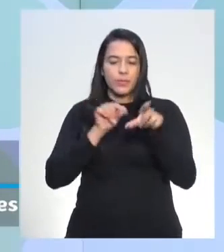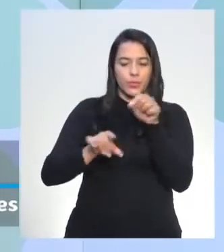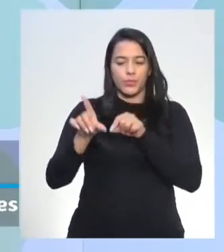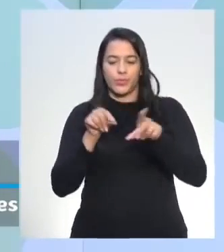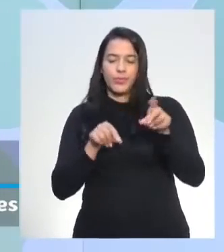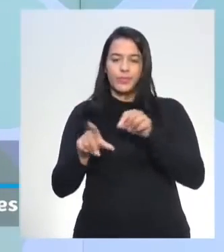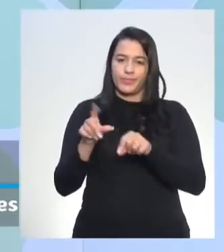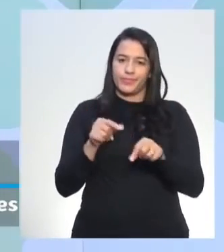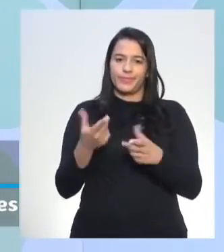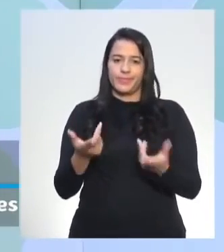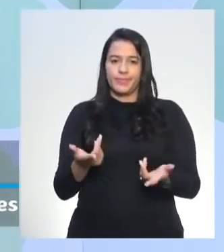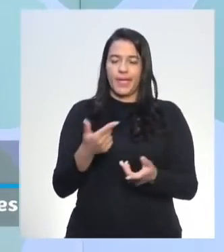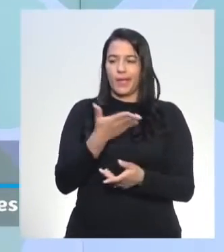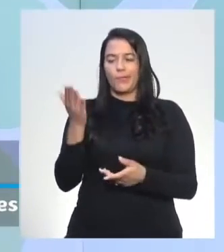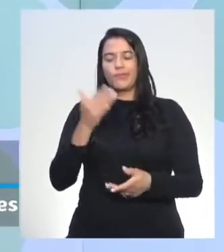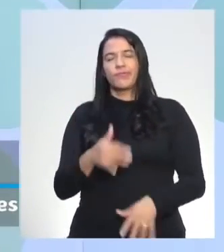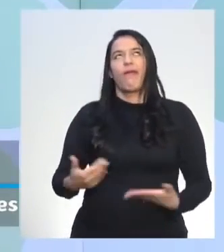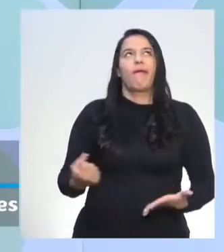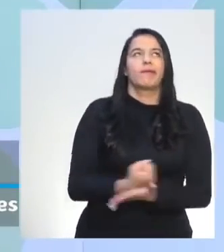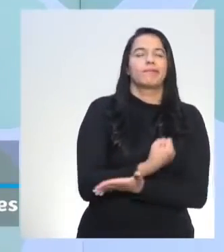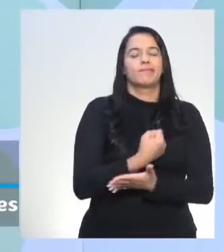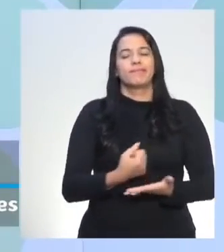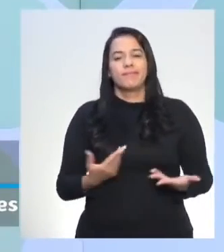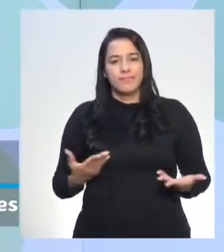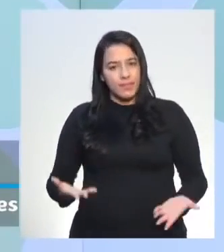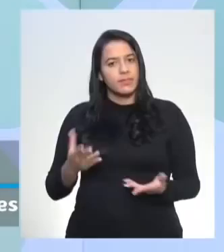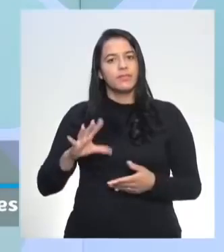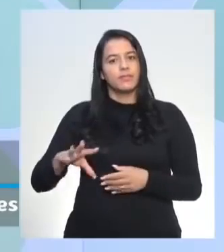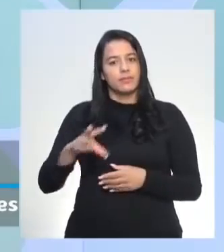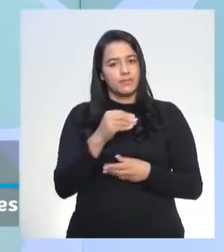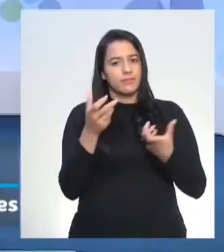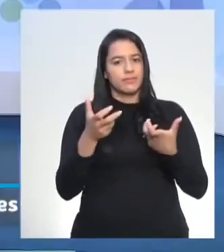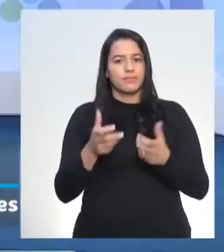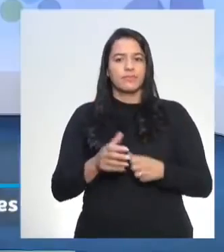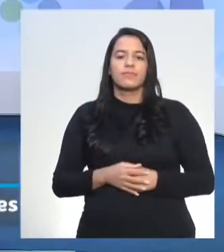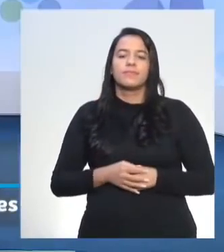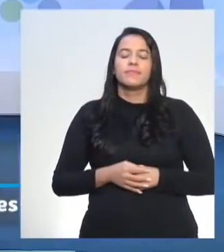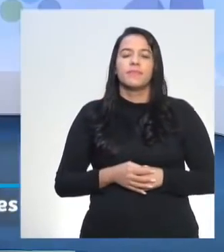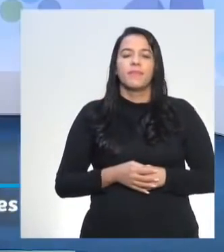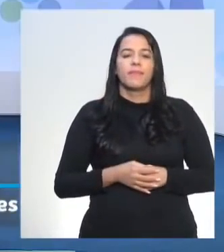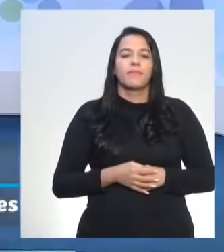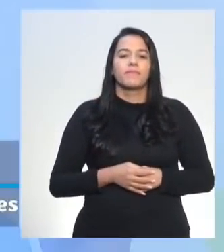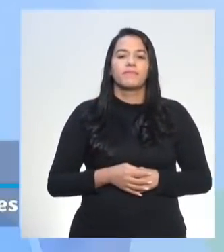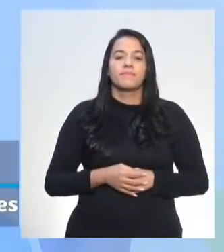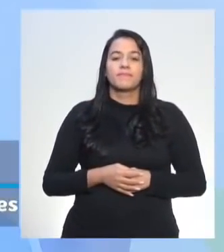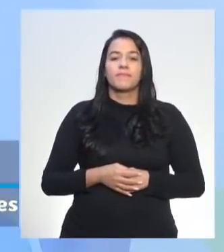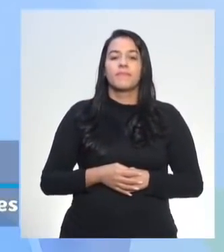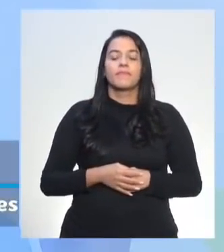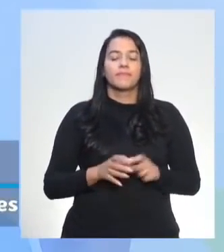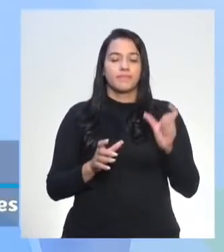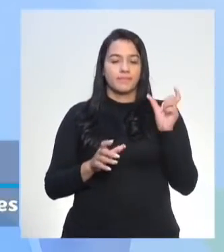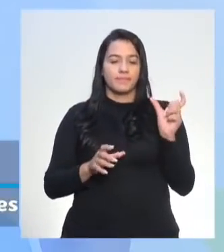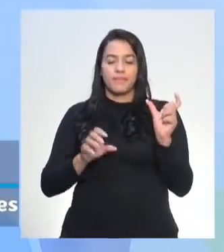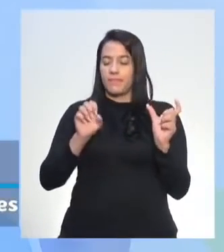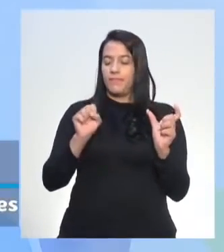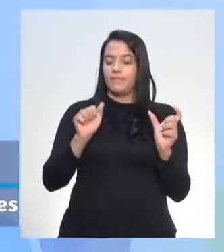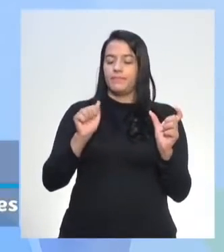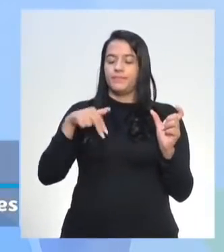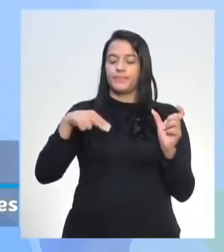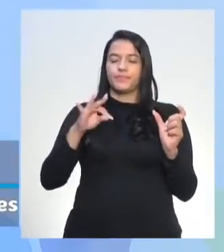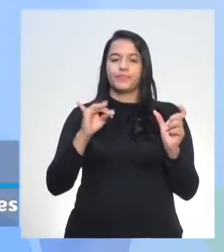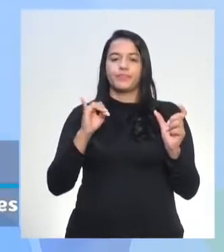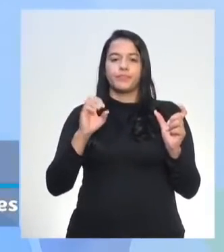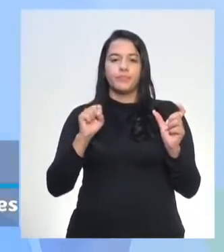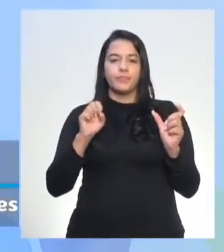outro, e aí o outro que não foi escolhido fica chateado, mas a gente vai dando um jeito aqui. Isso, aqui, a palavra Santíssima Trindade,